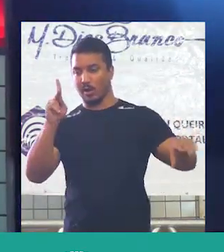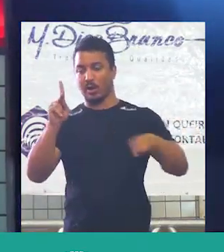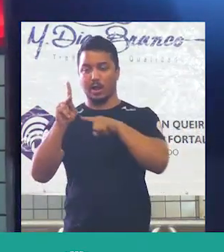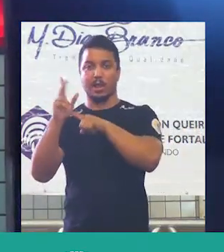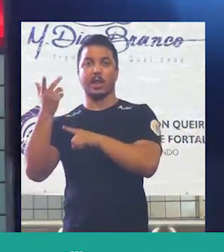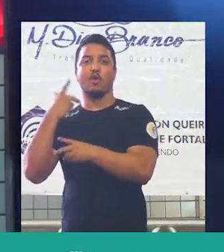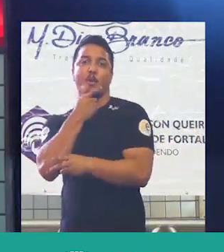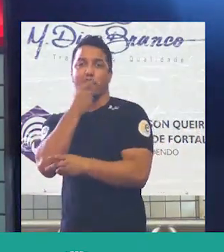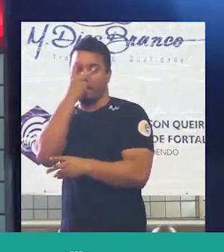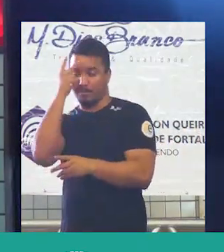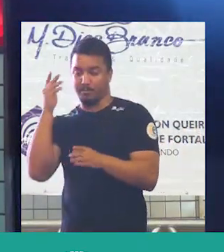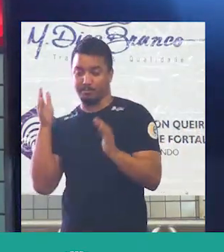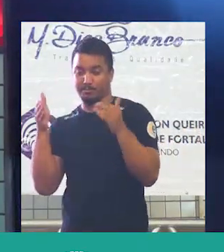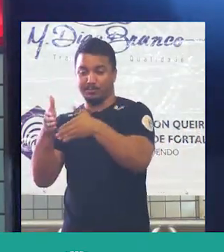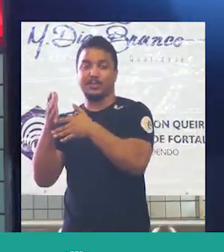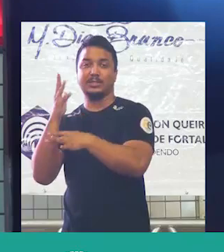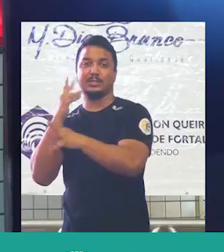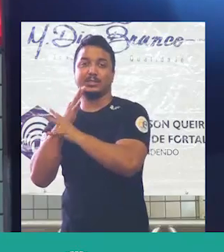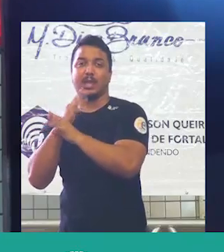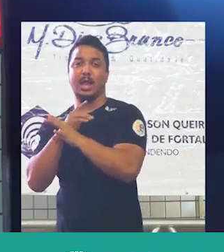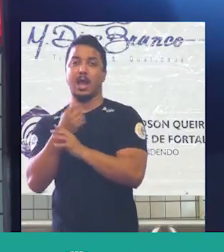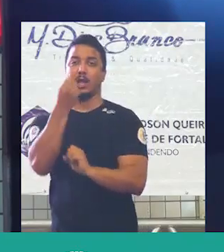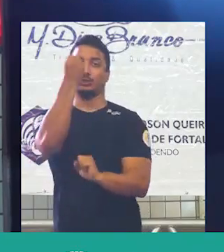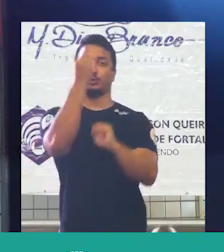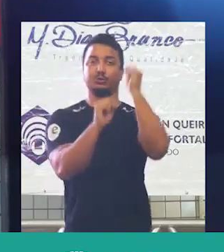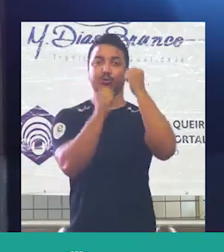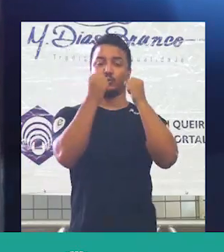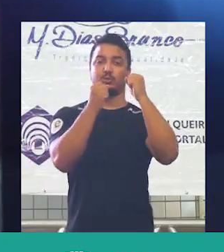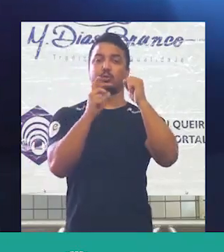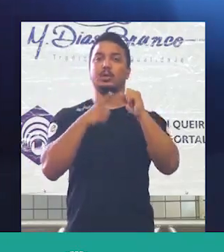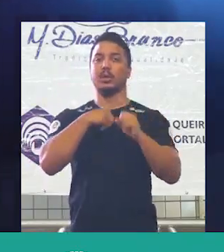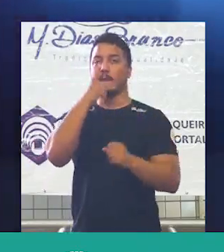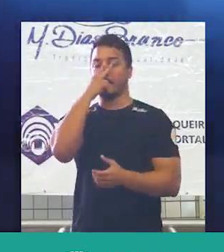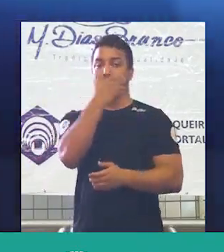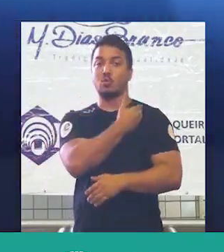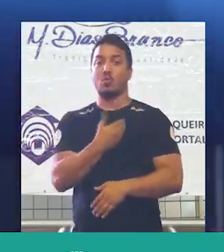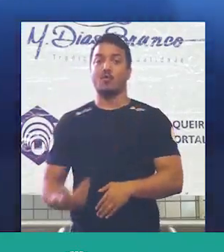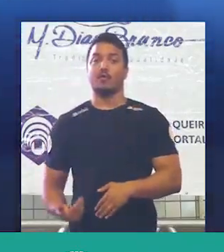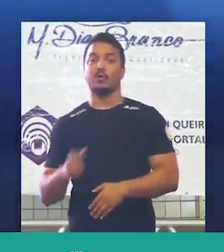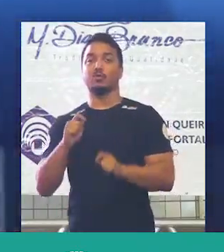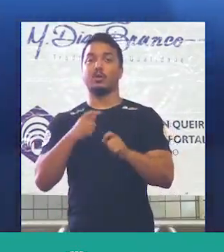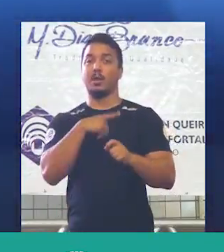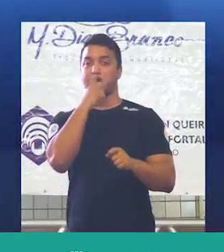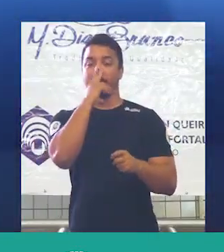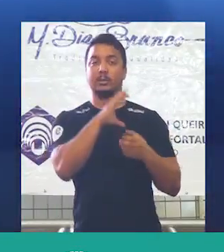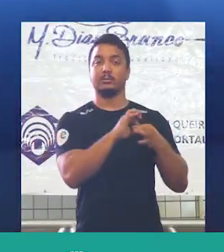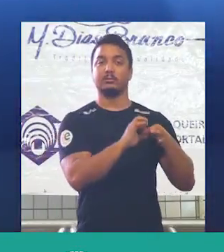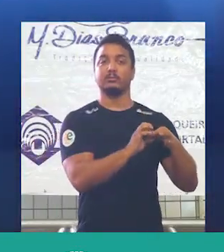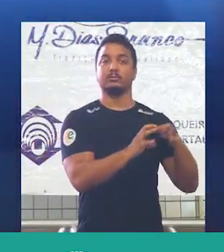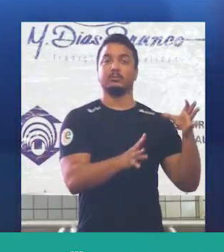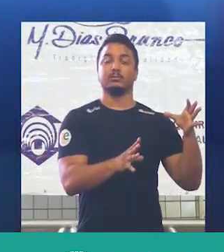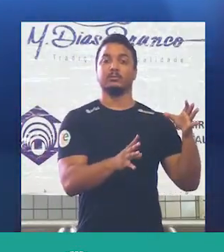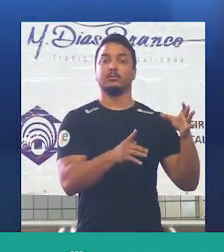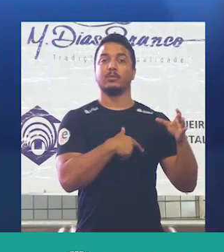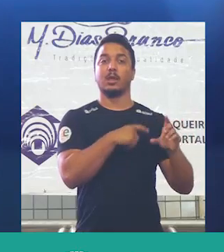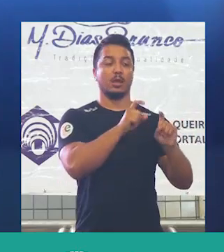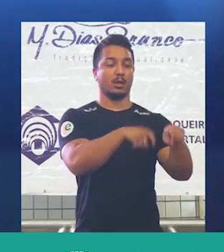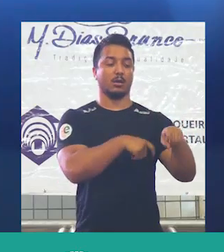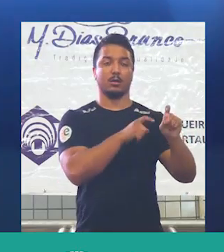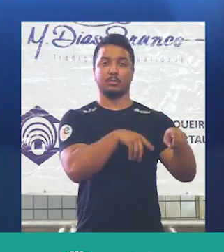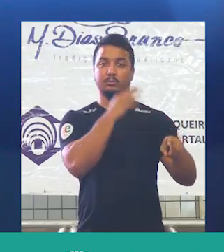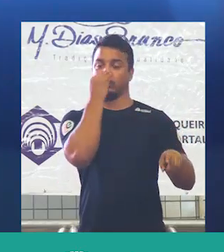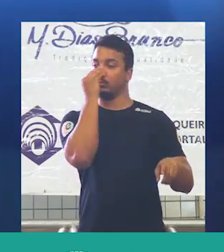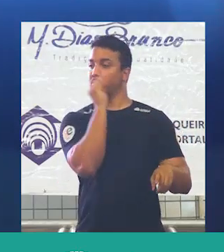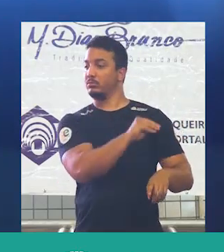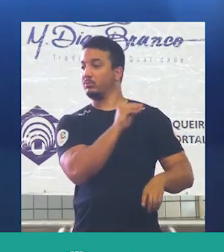da indústria, urbano, o seu governo foi marcado pelo abandono do campo.